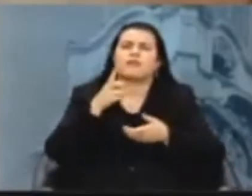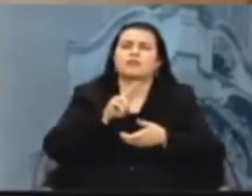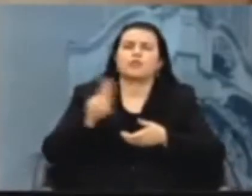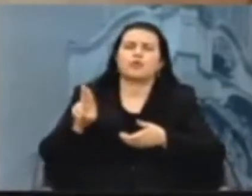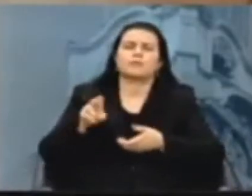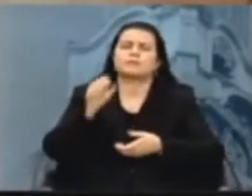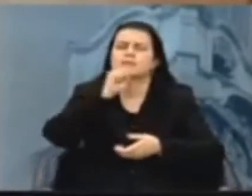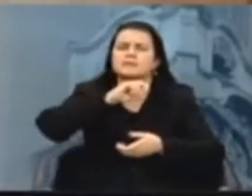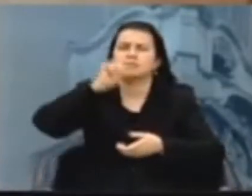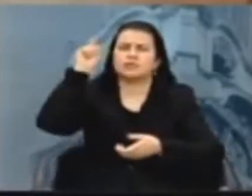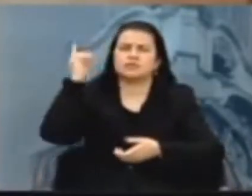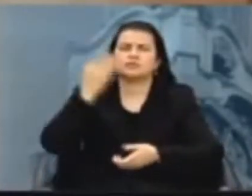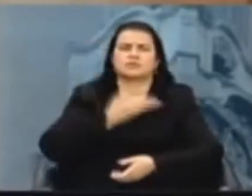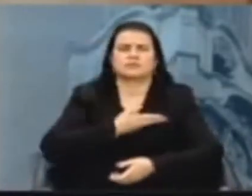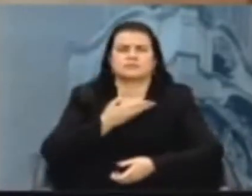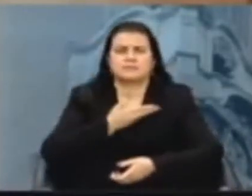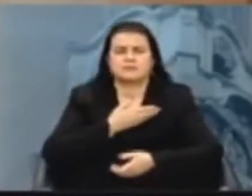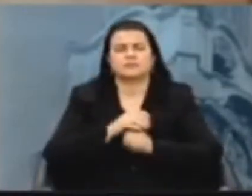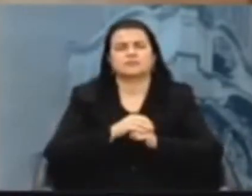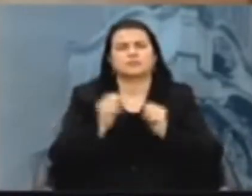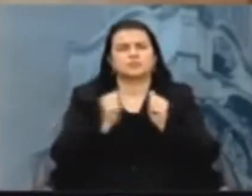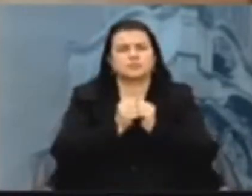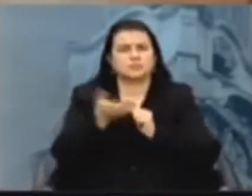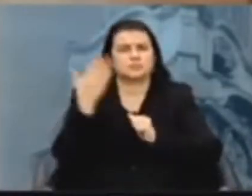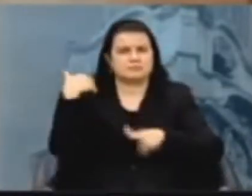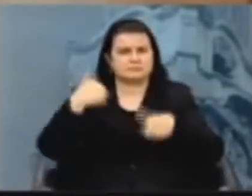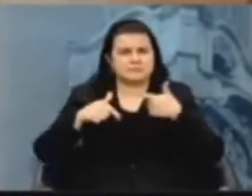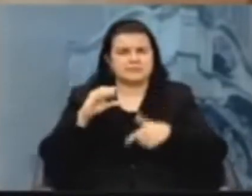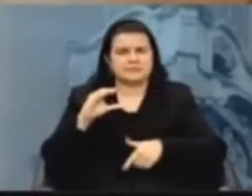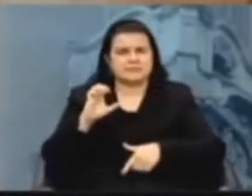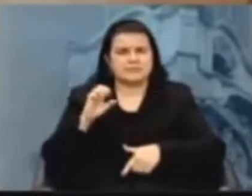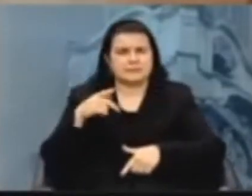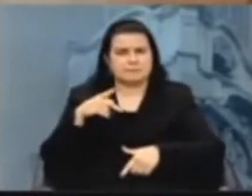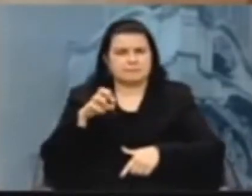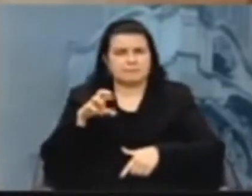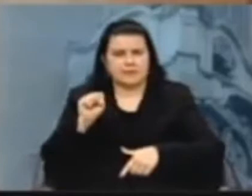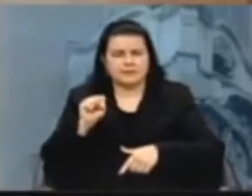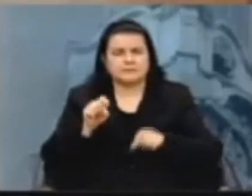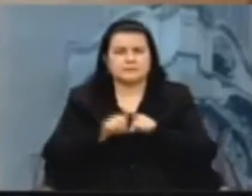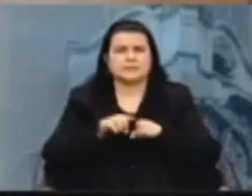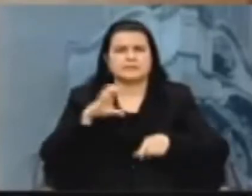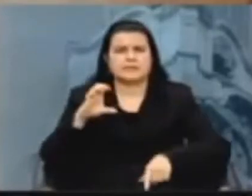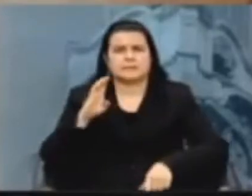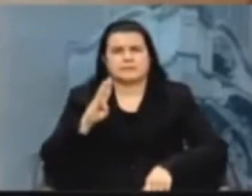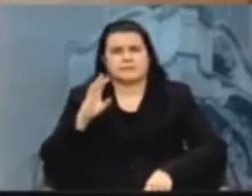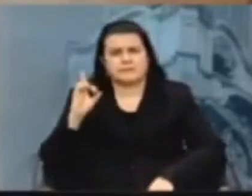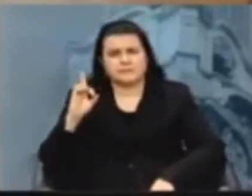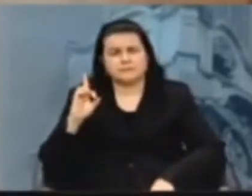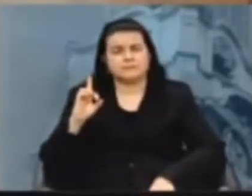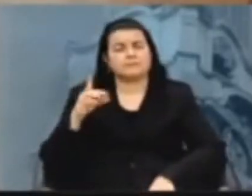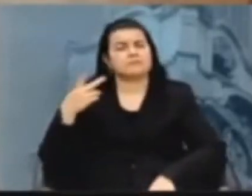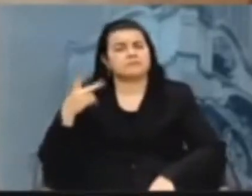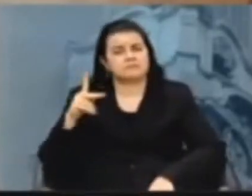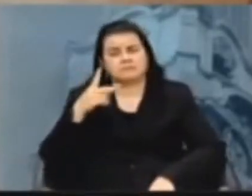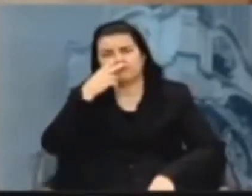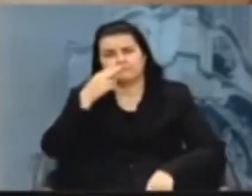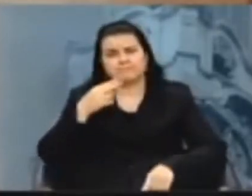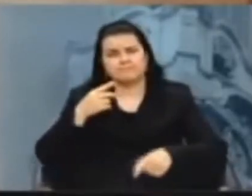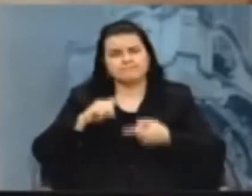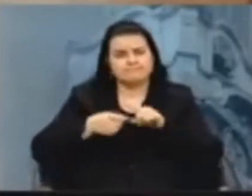de CEPERS e de CPB, que fez os trâmites para viabilizar essa oportunidade.